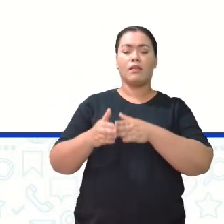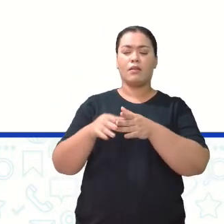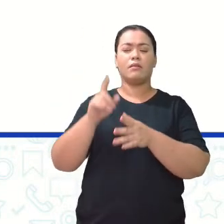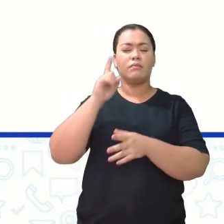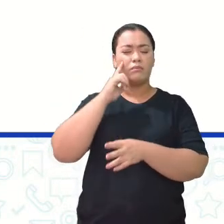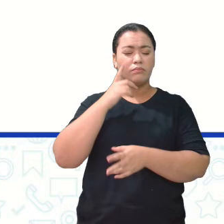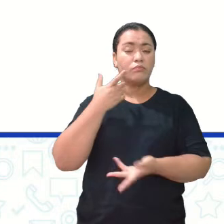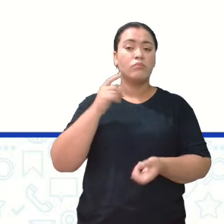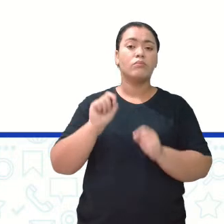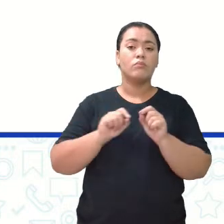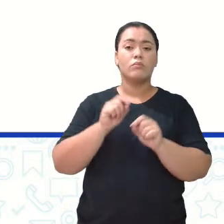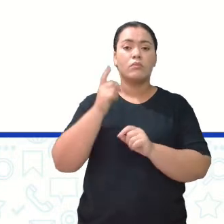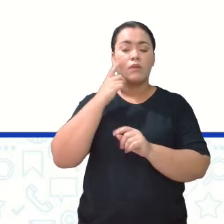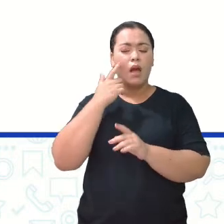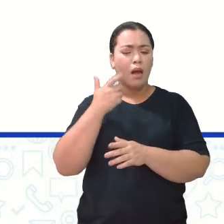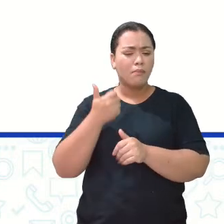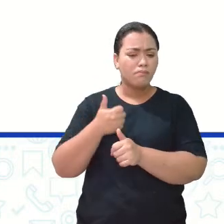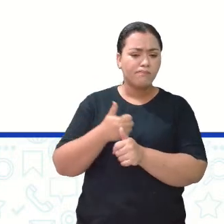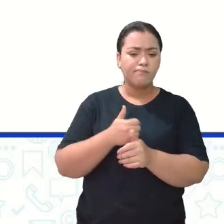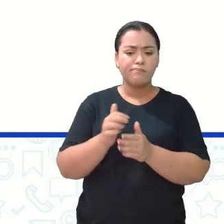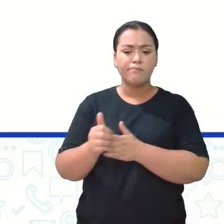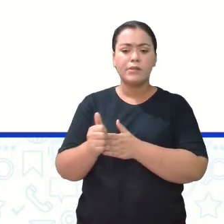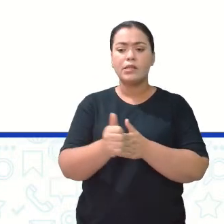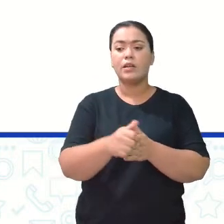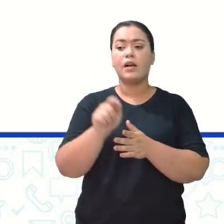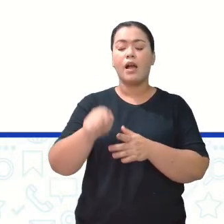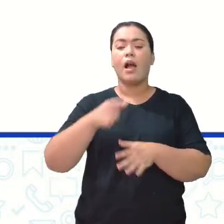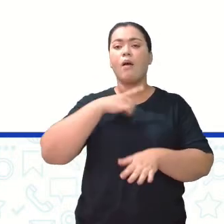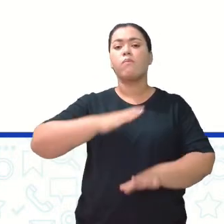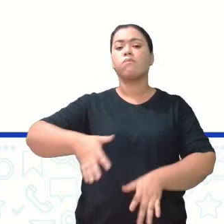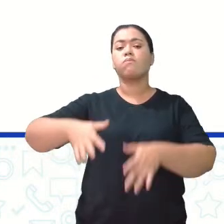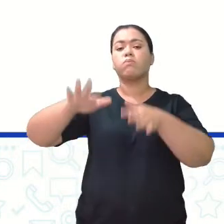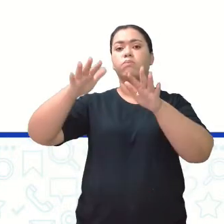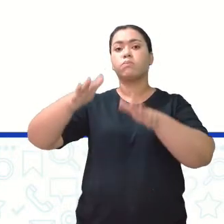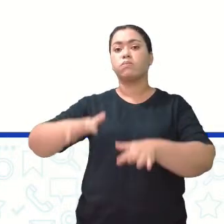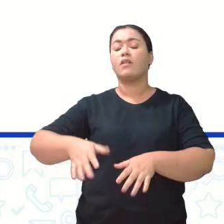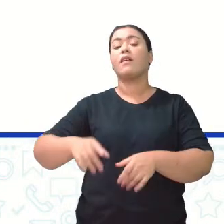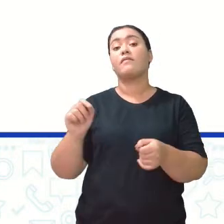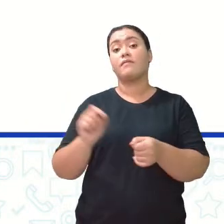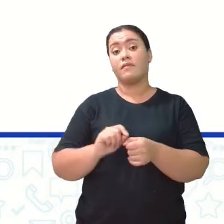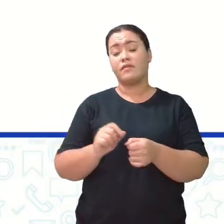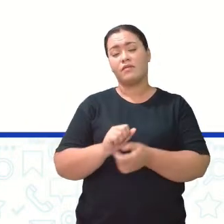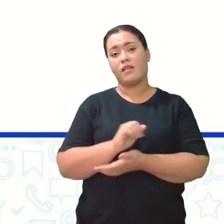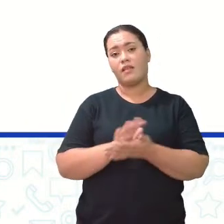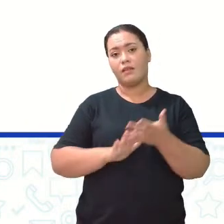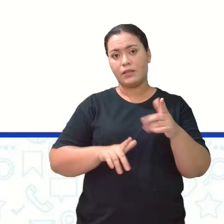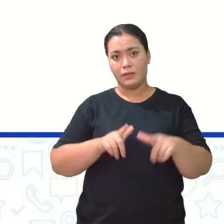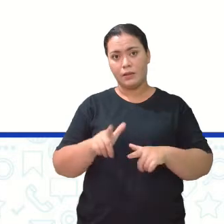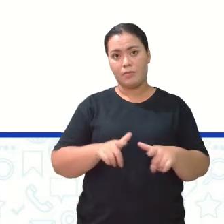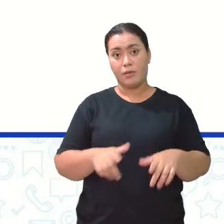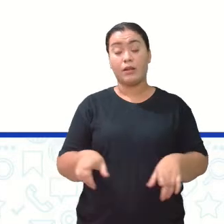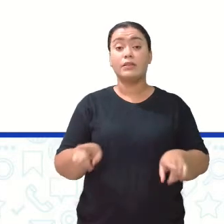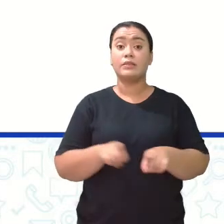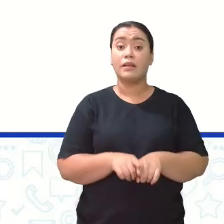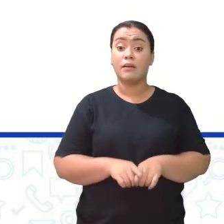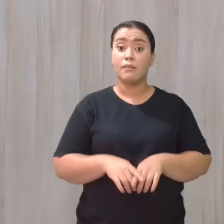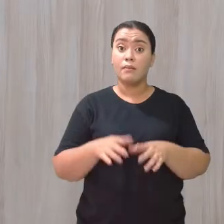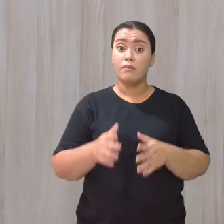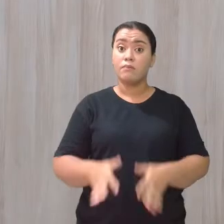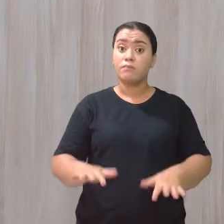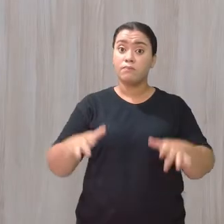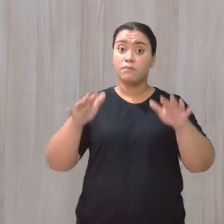movimento das águas oceânicas para que eles possam realizar suas atividades. E as marés também, elas são